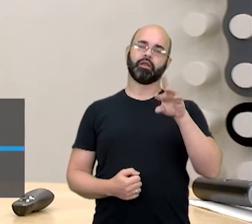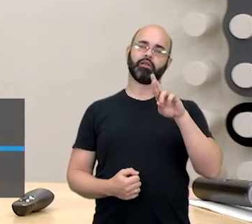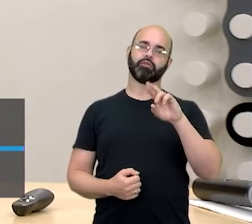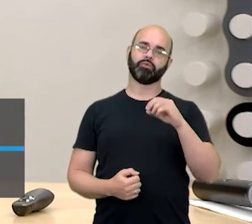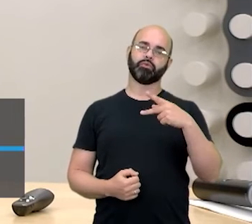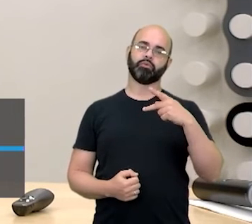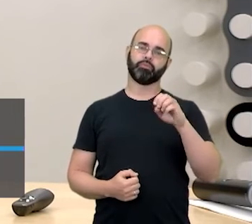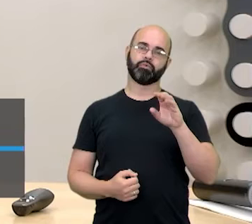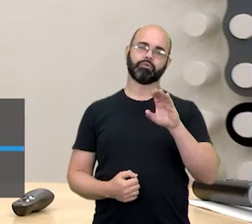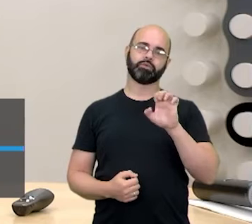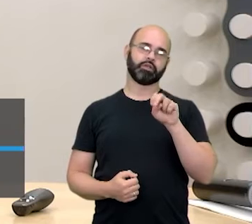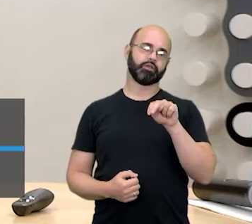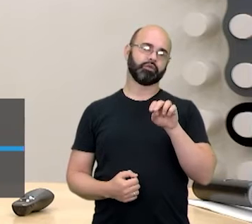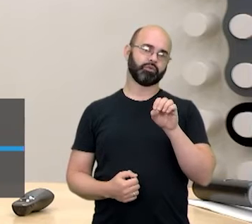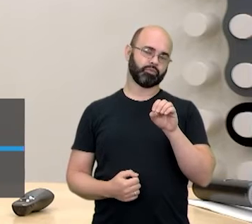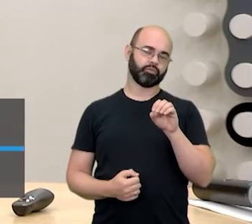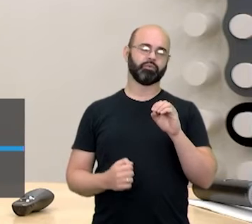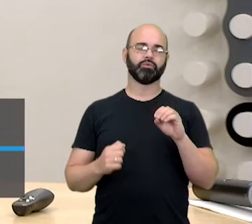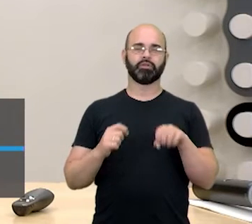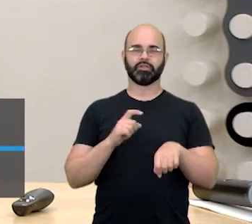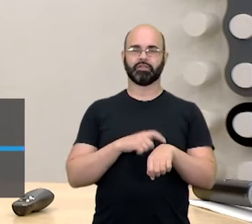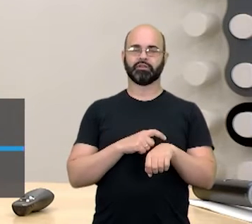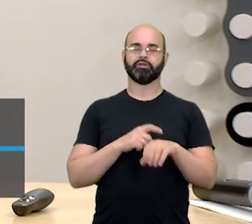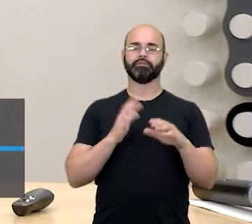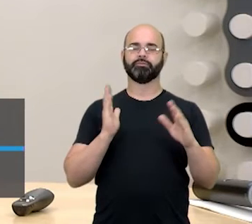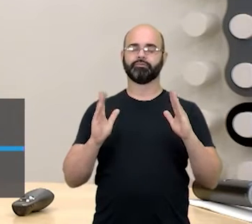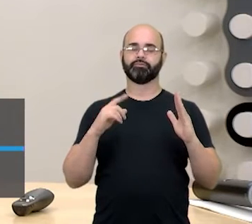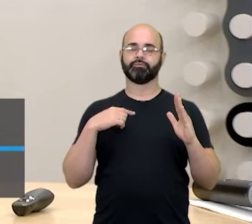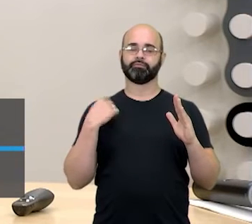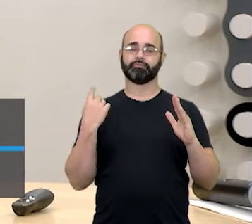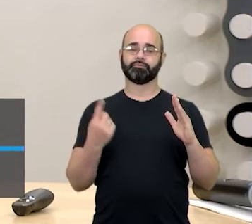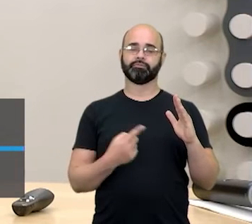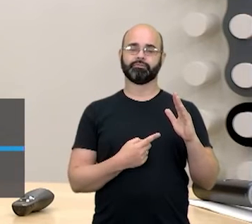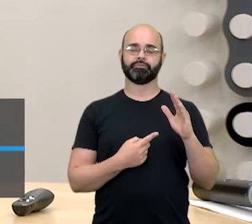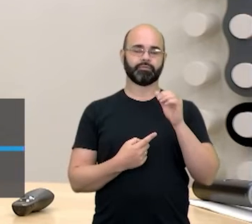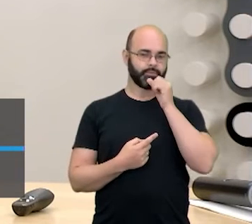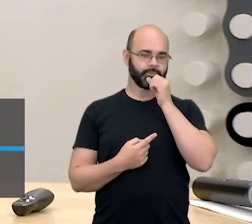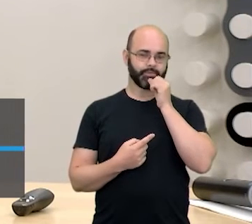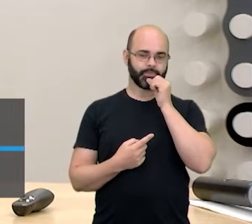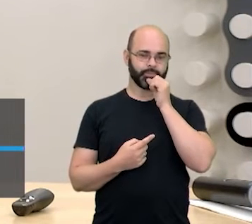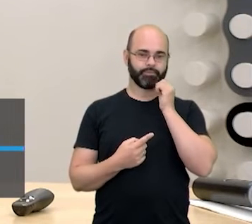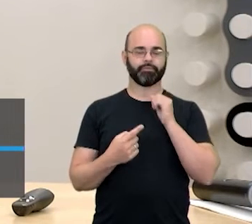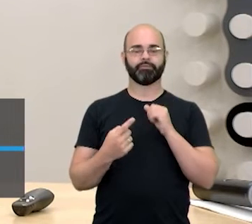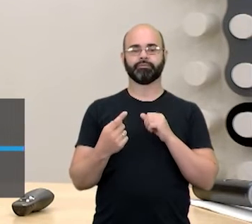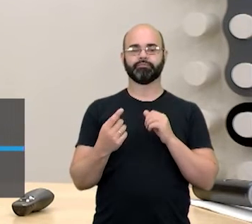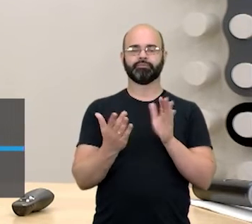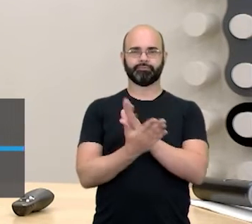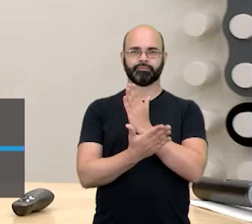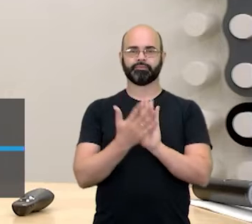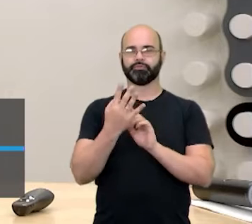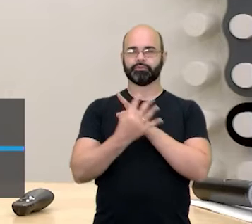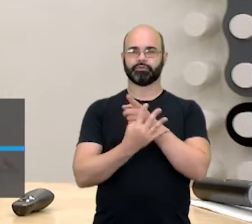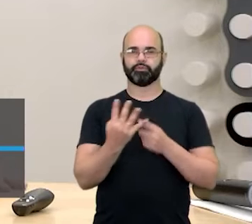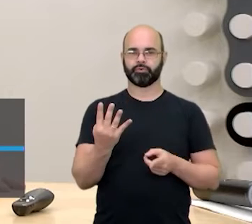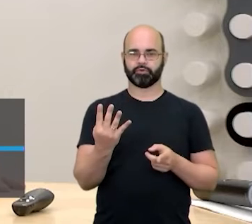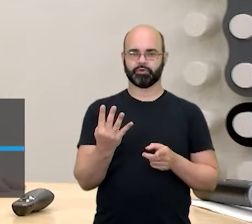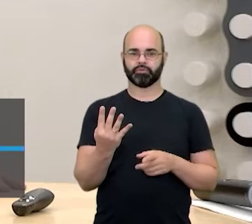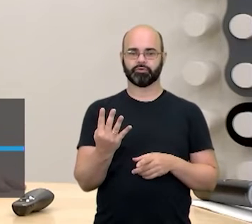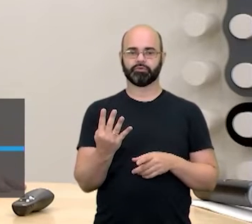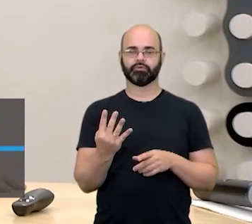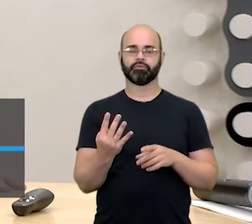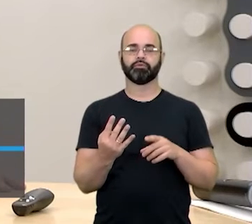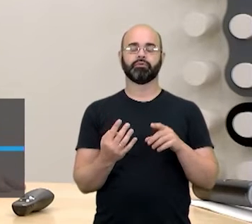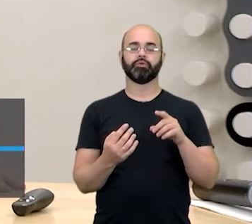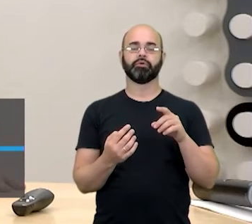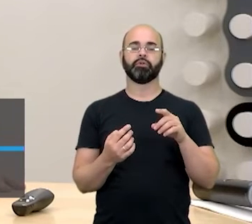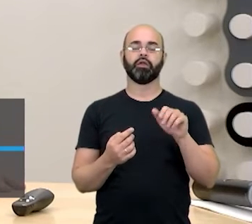que faz parte aí dessa relação que nós temos aí do quaternário, né, na qual, né, faz parte aí do do